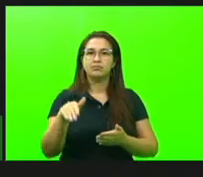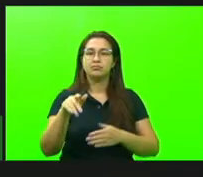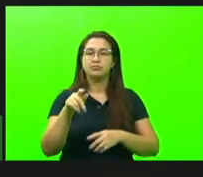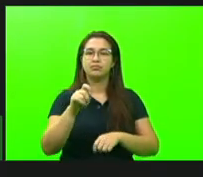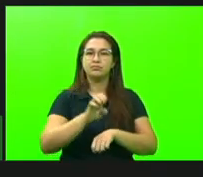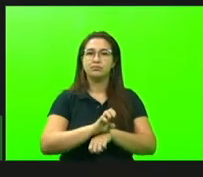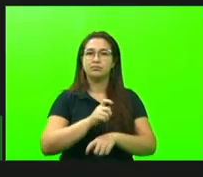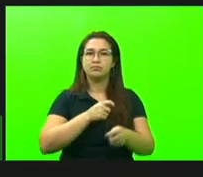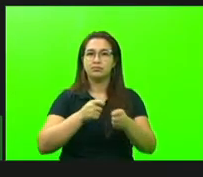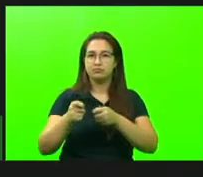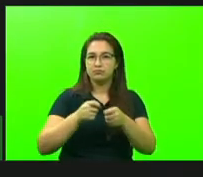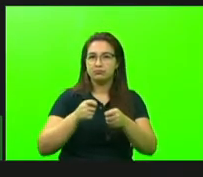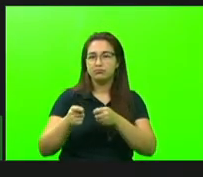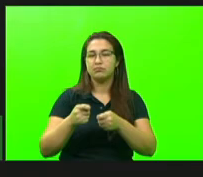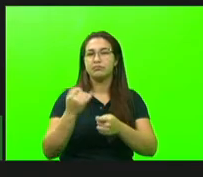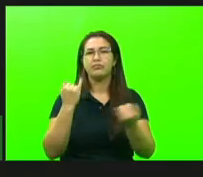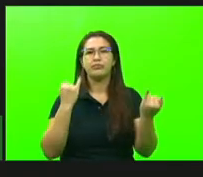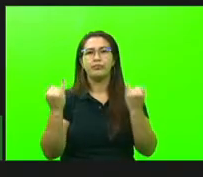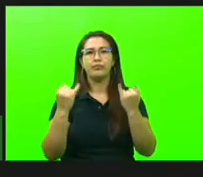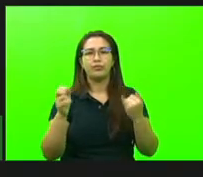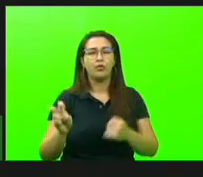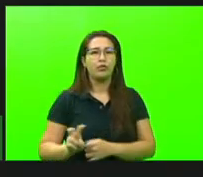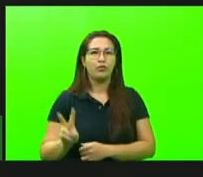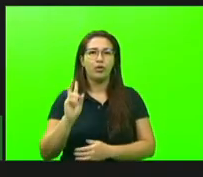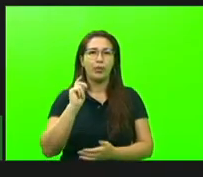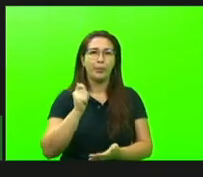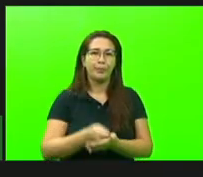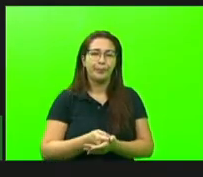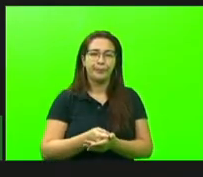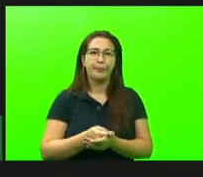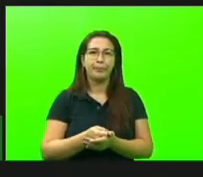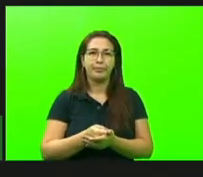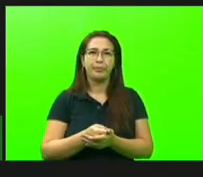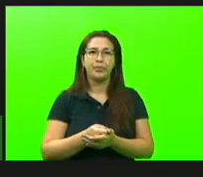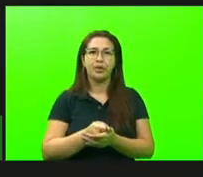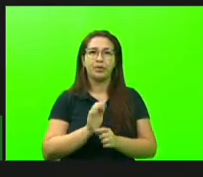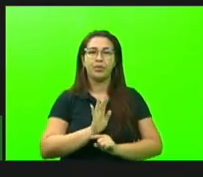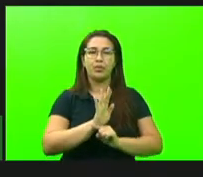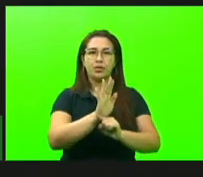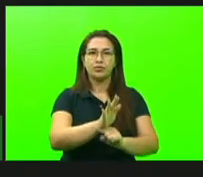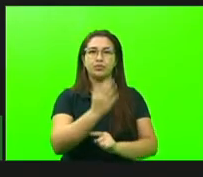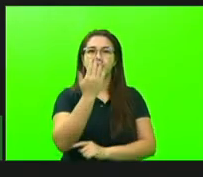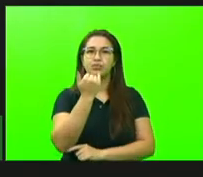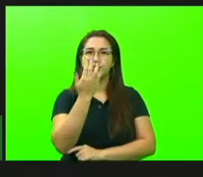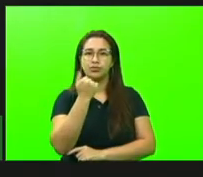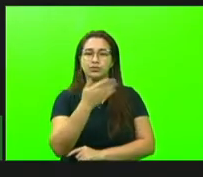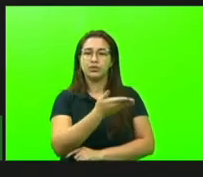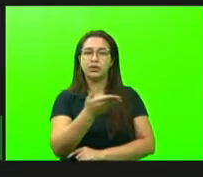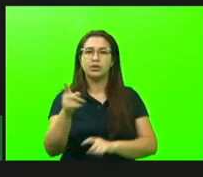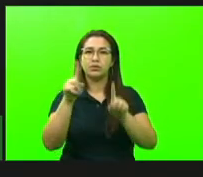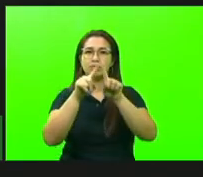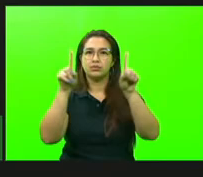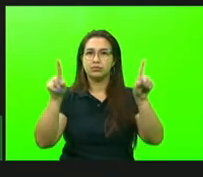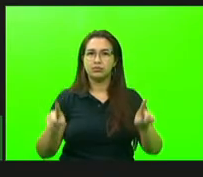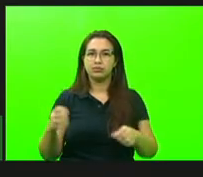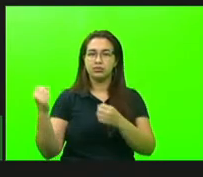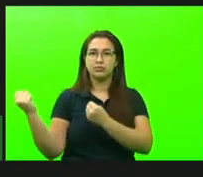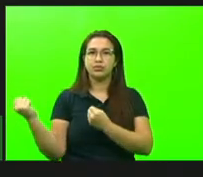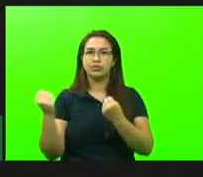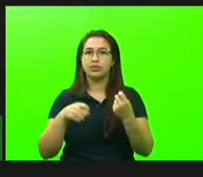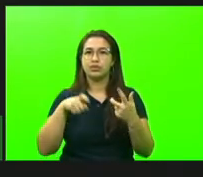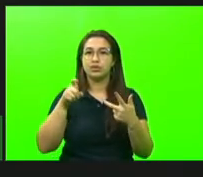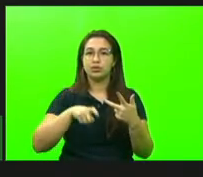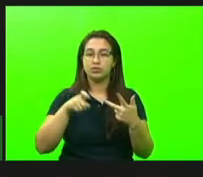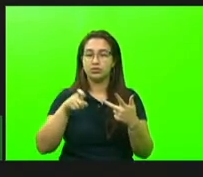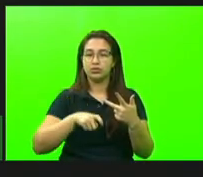Administração informações acerca dos valores pagos a título de auxílio alimentação aos servidores do Poder Executivo Estadual.